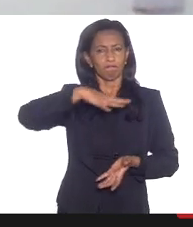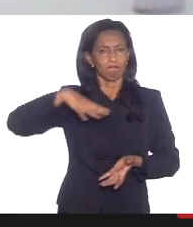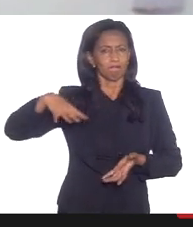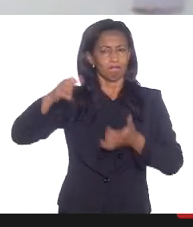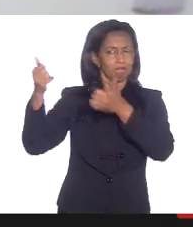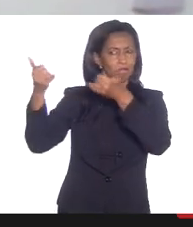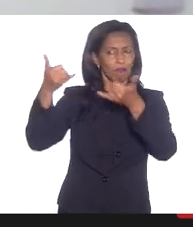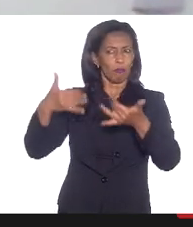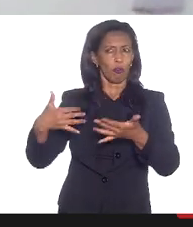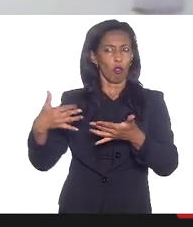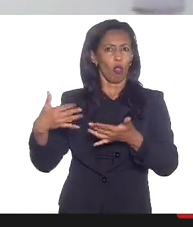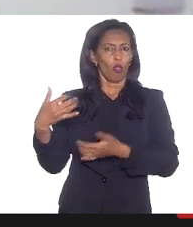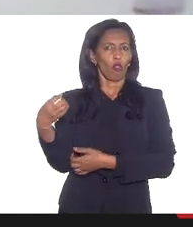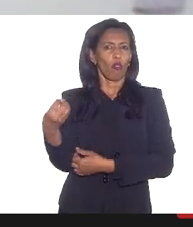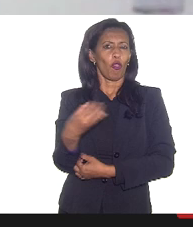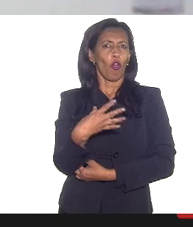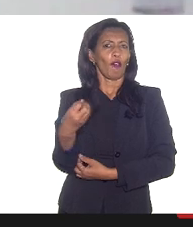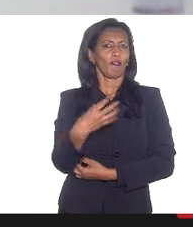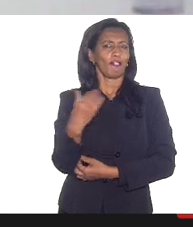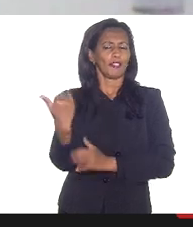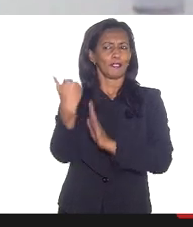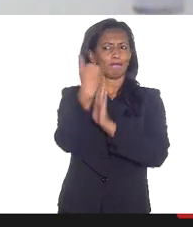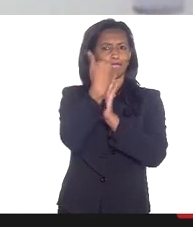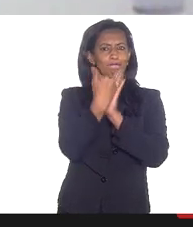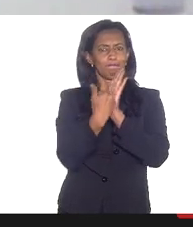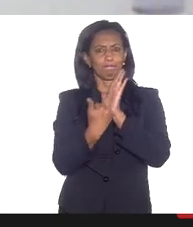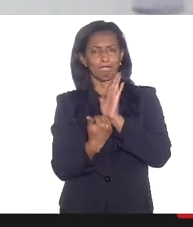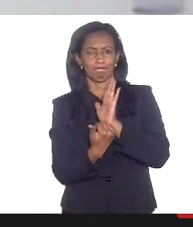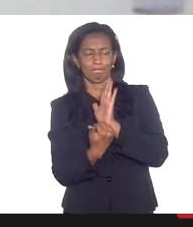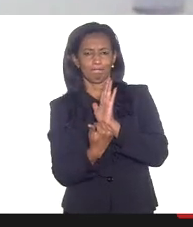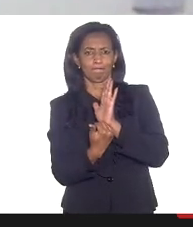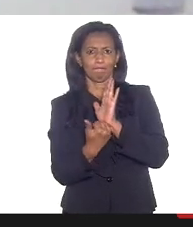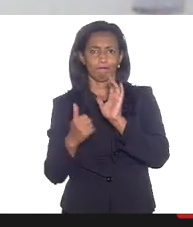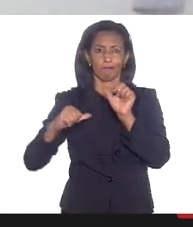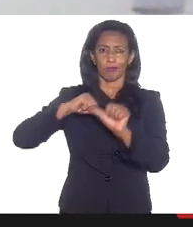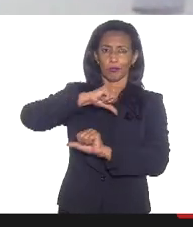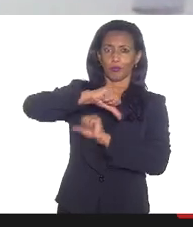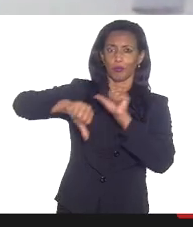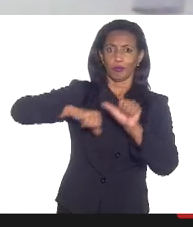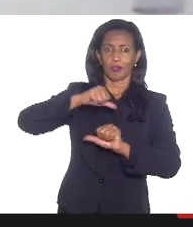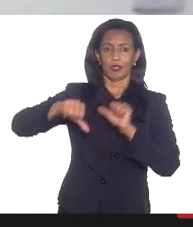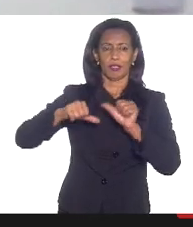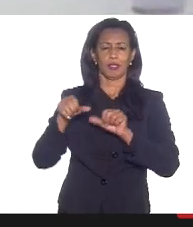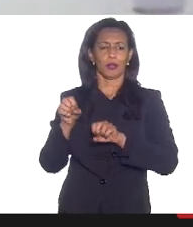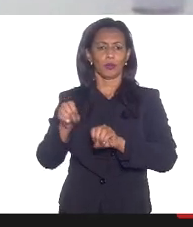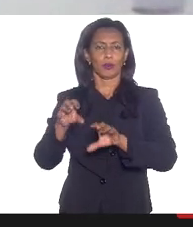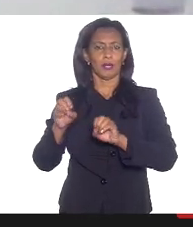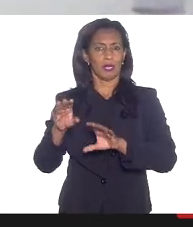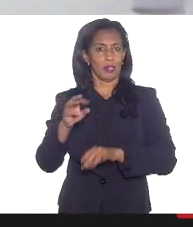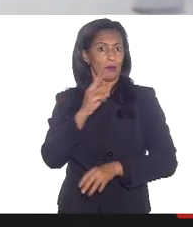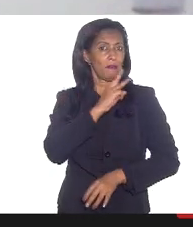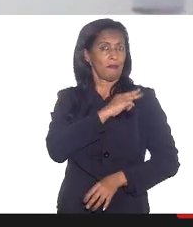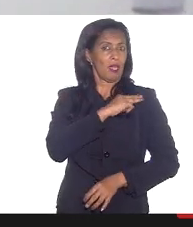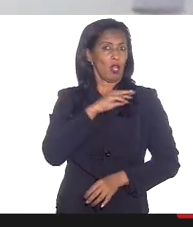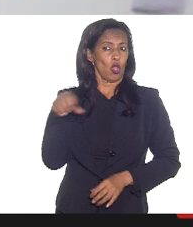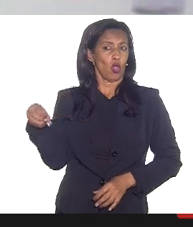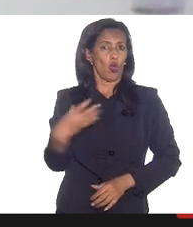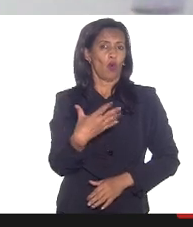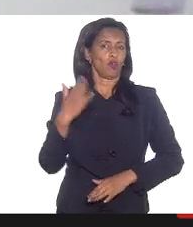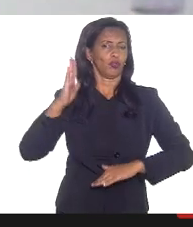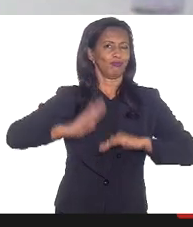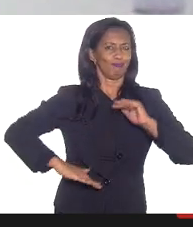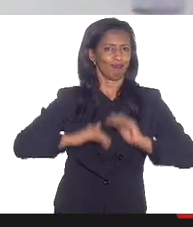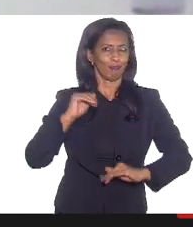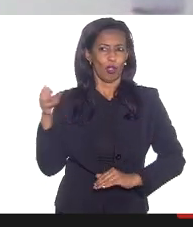de novas grades, né? Uma reestruturação do ensino médio que demandaria novos